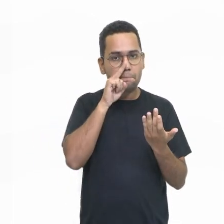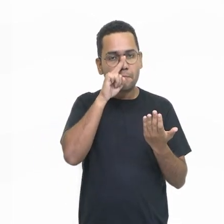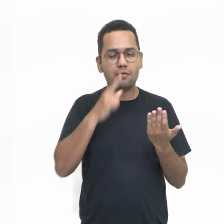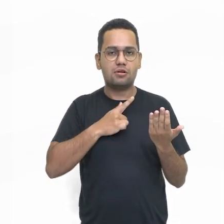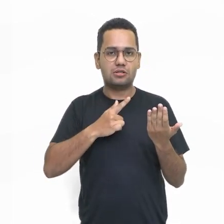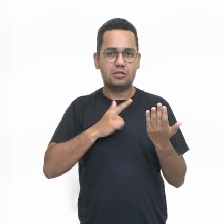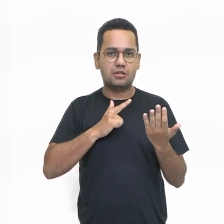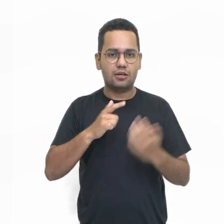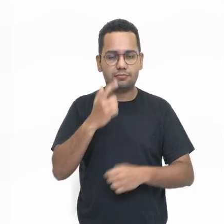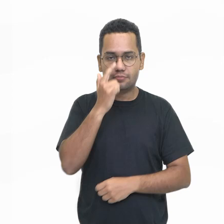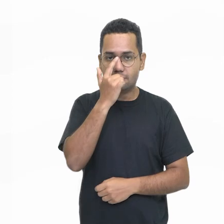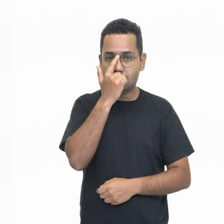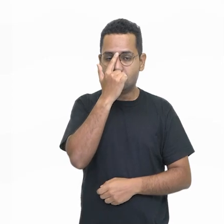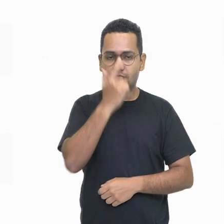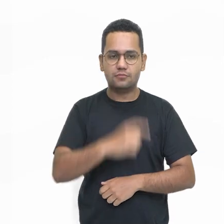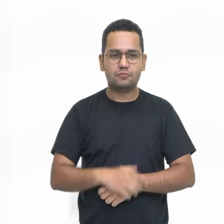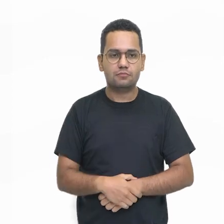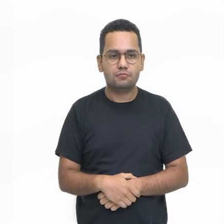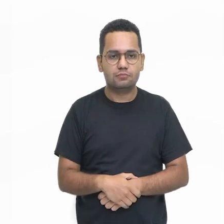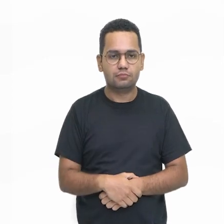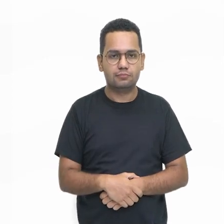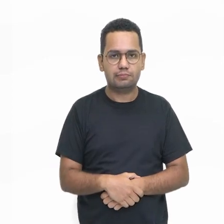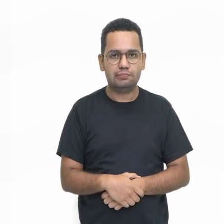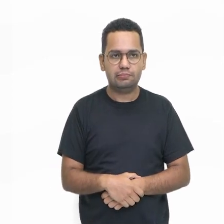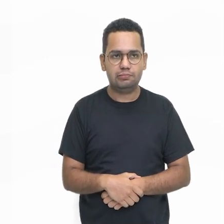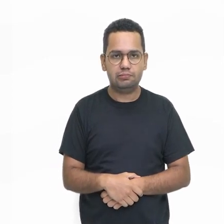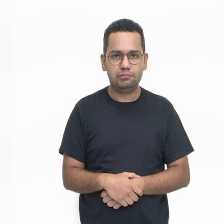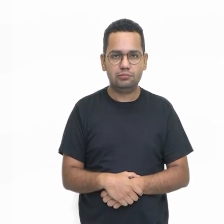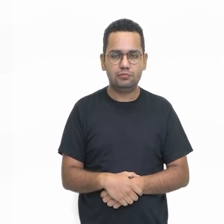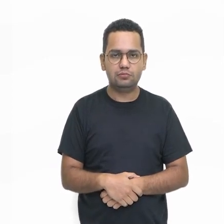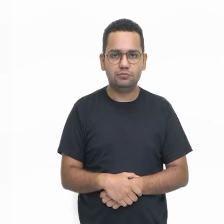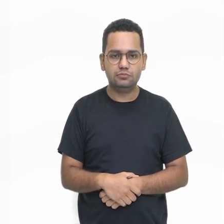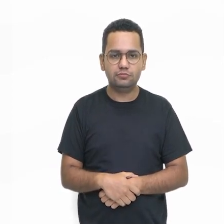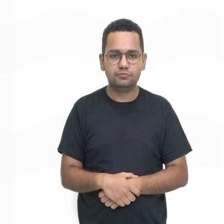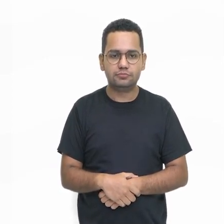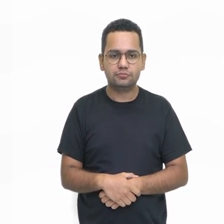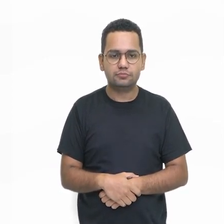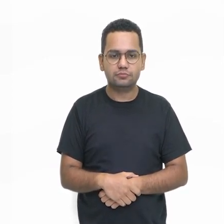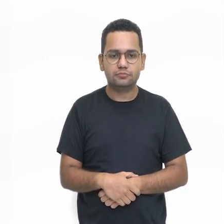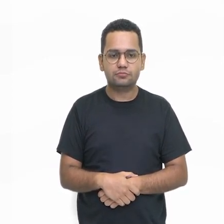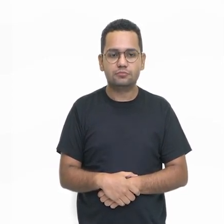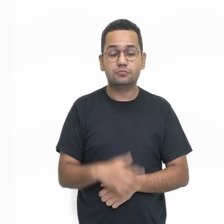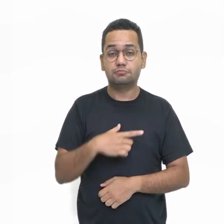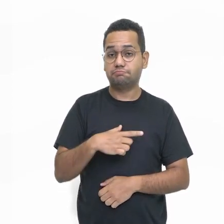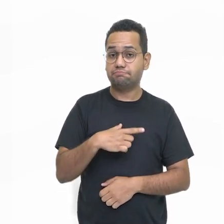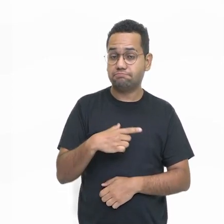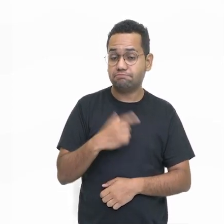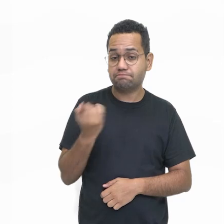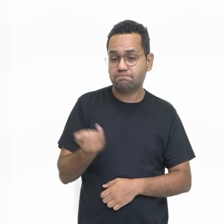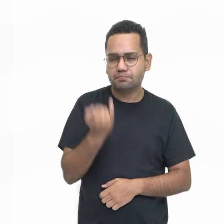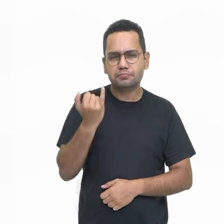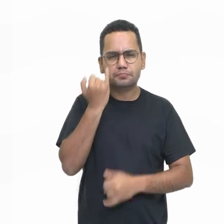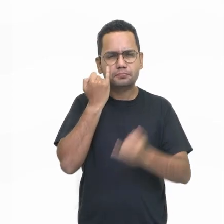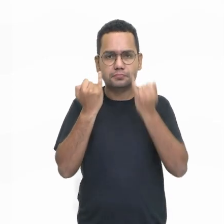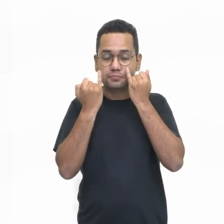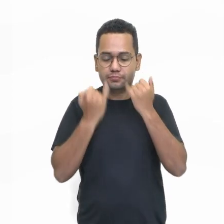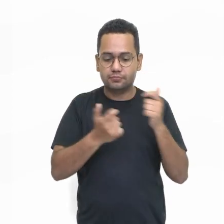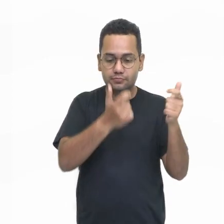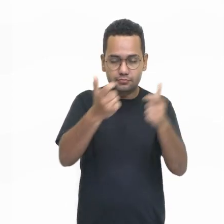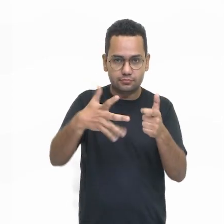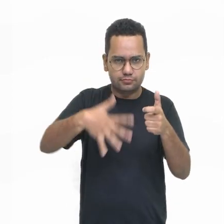né? Que traz características importantes dentro dessa região e que